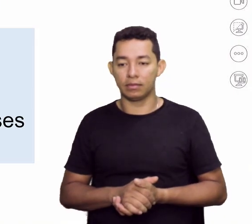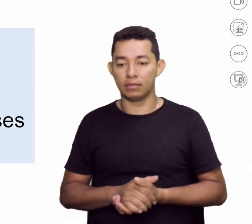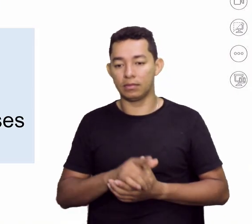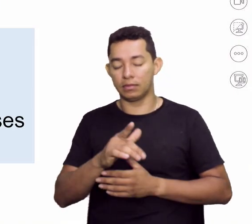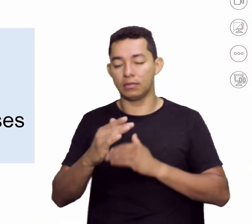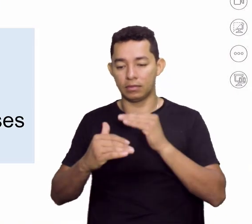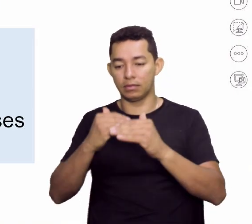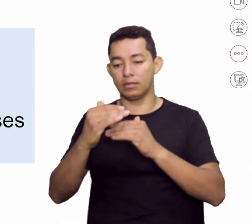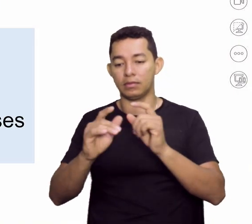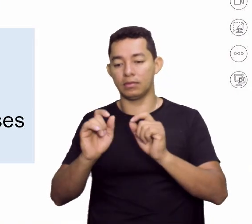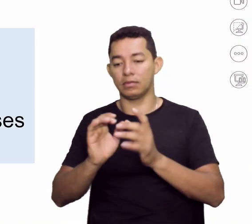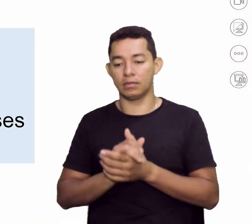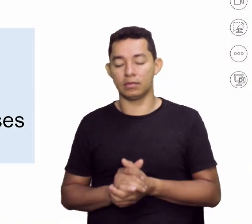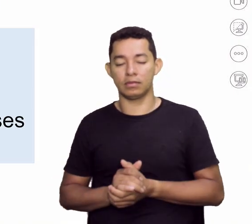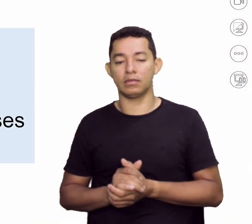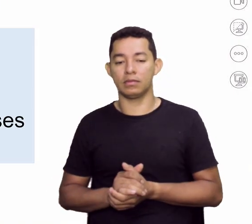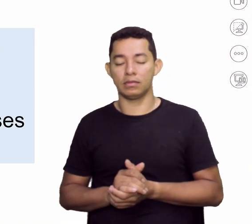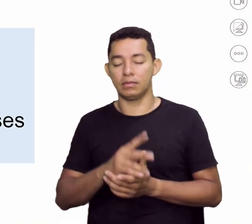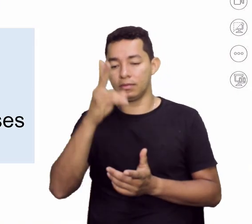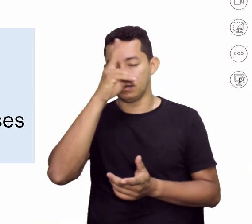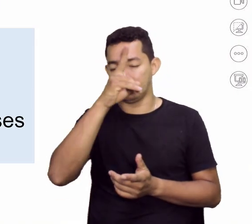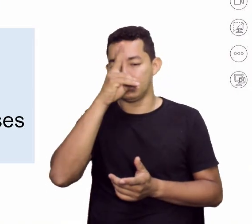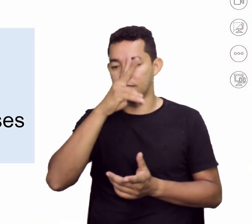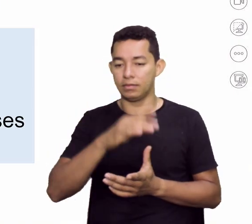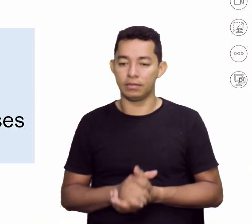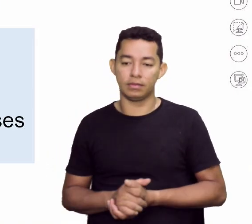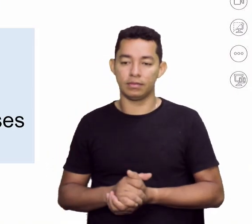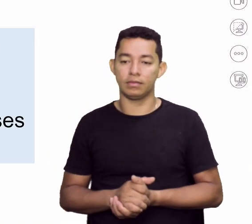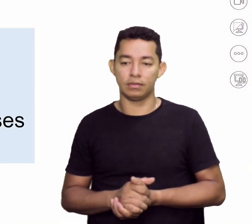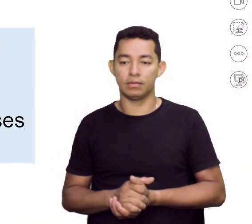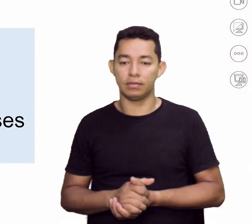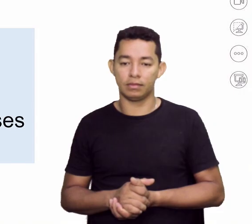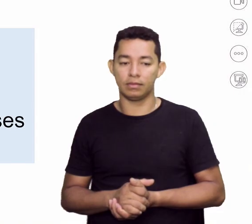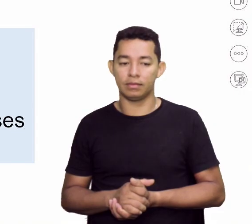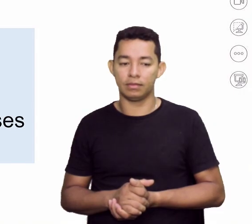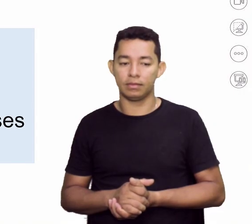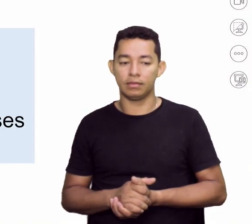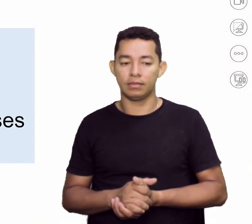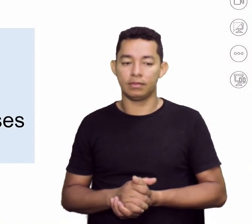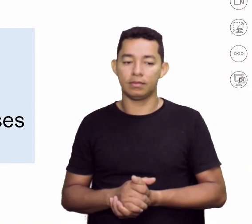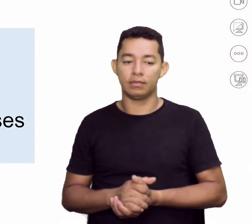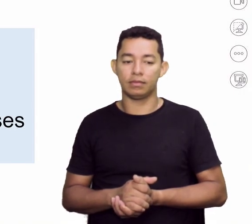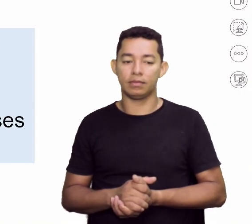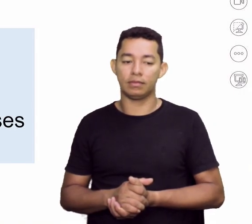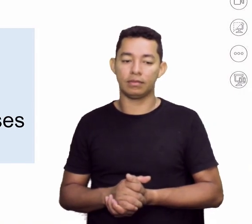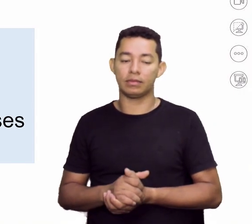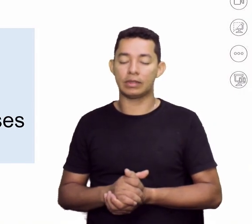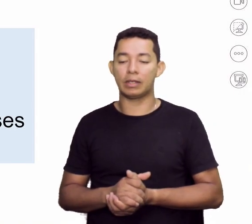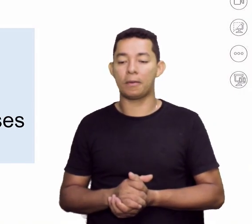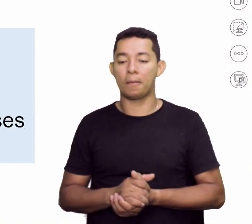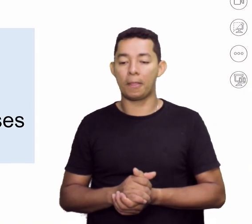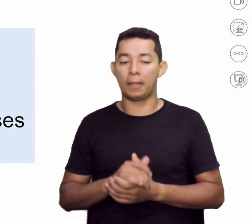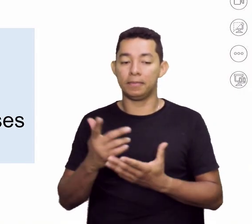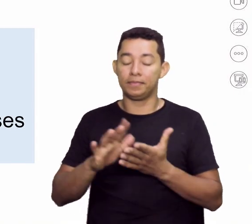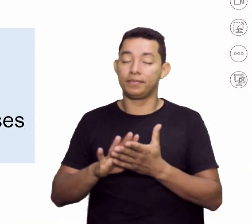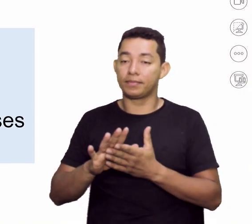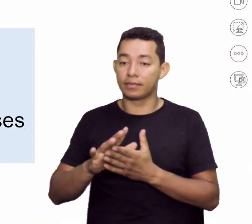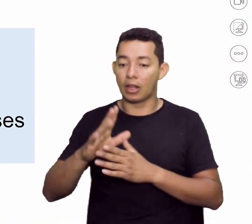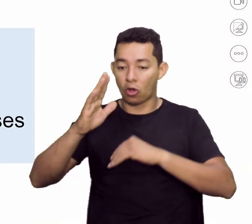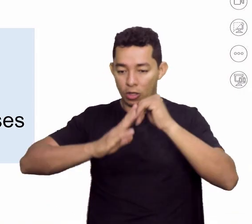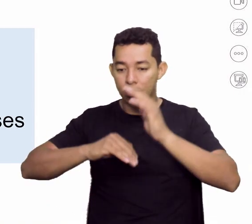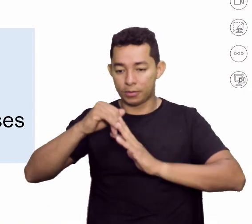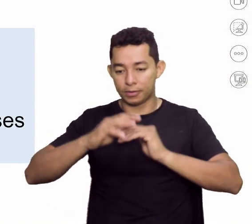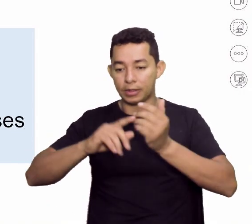eles construíam as histórias, os escribas, né? Aqueles que vinham